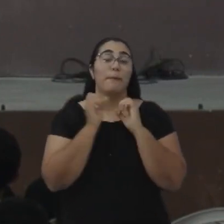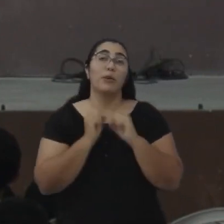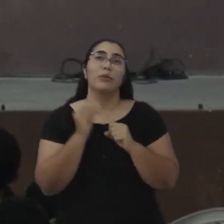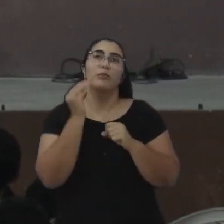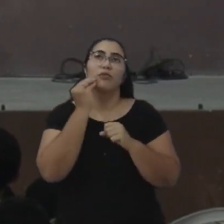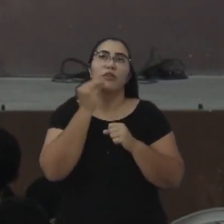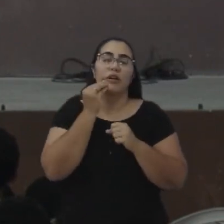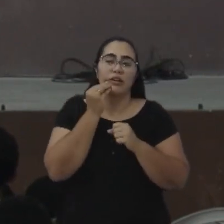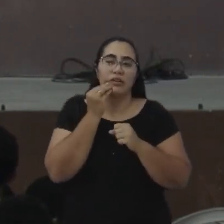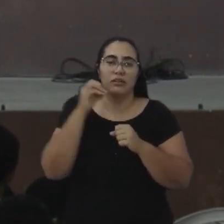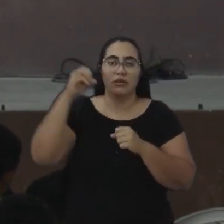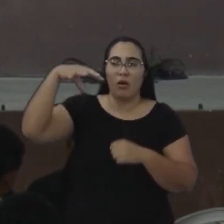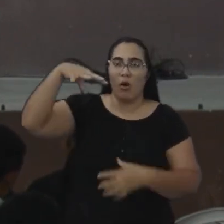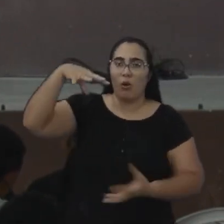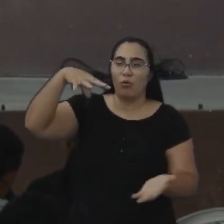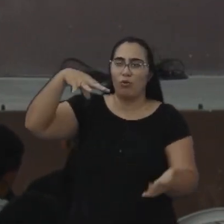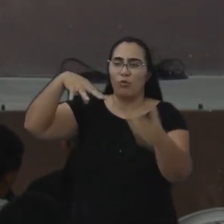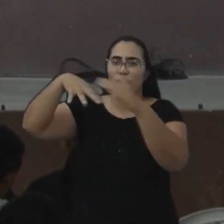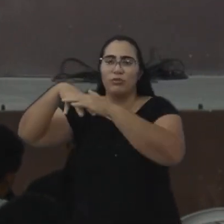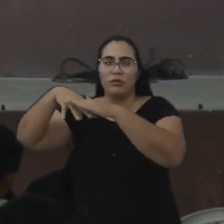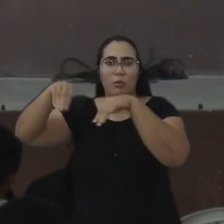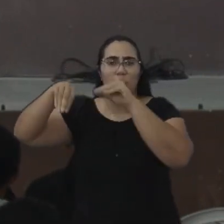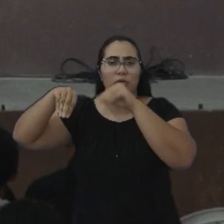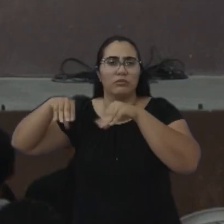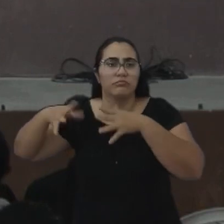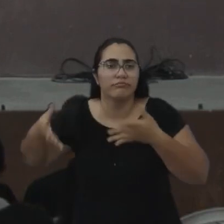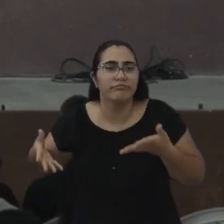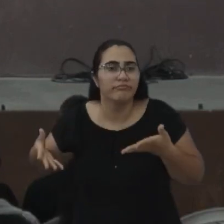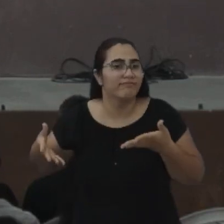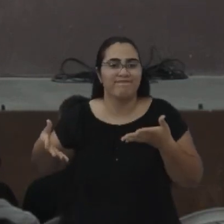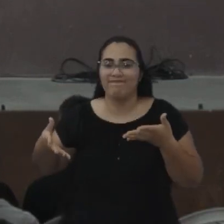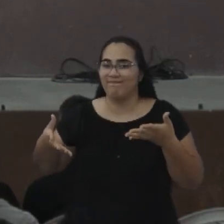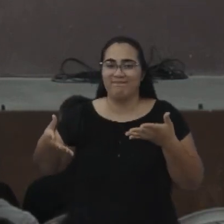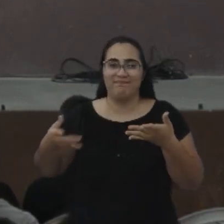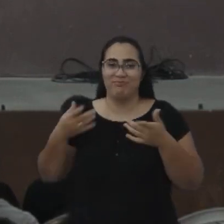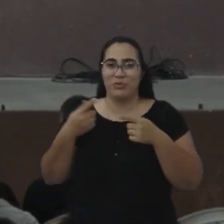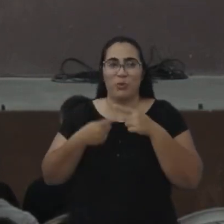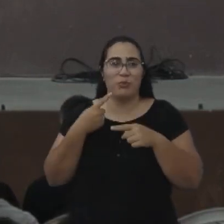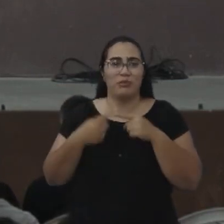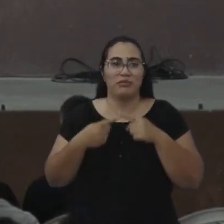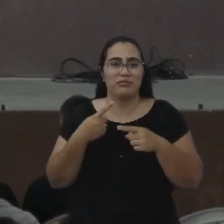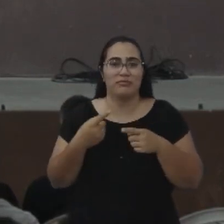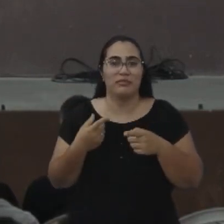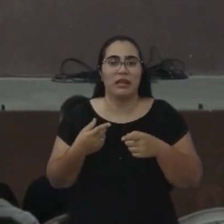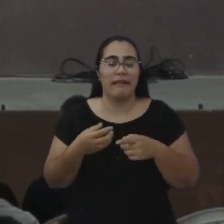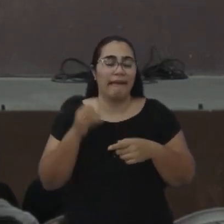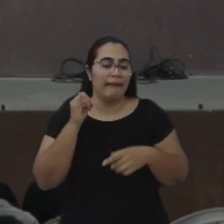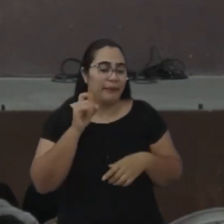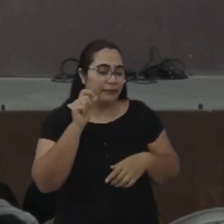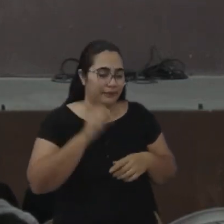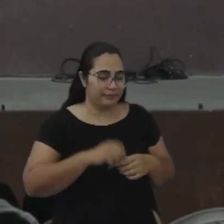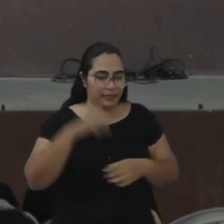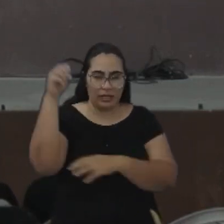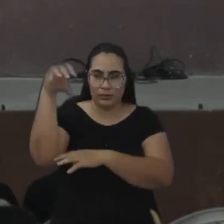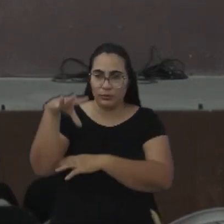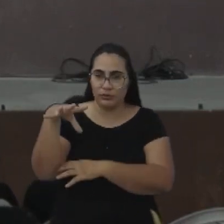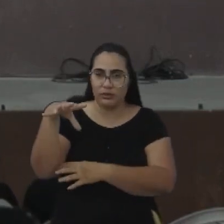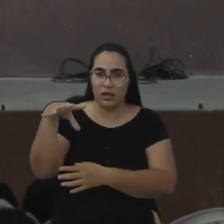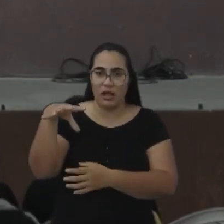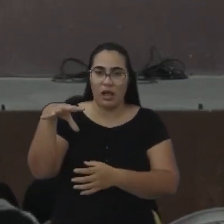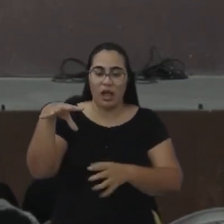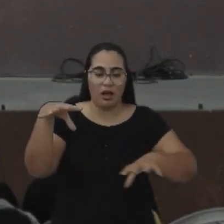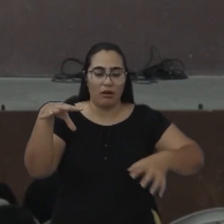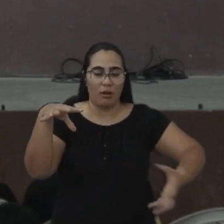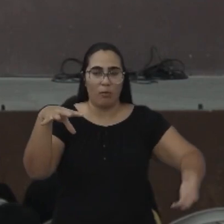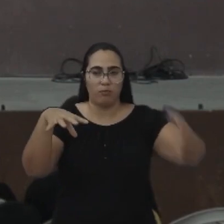é exatamente o que ele diz aqui. Não se acende uma lamparina para colocá-la debaixo de um cesto. Não faz sentido você acender uma lâmpada e esconder ela debaixo da